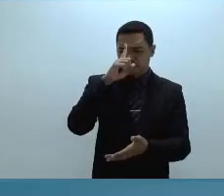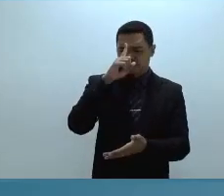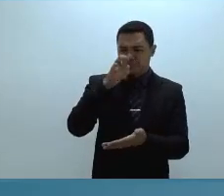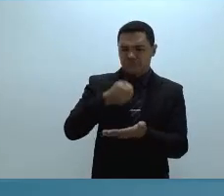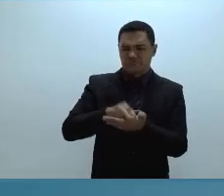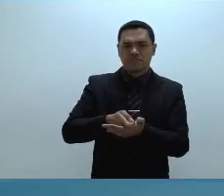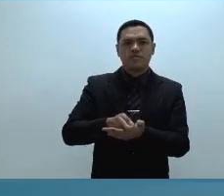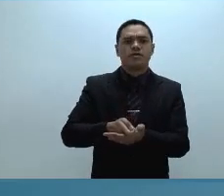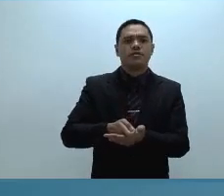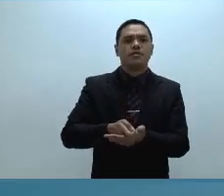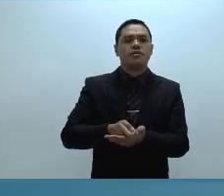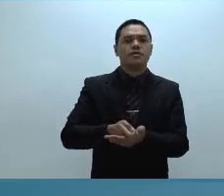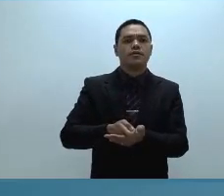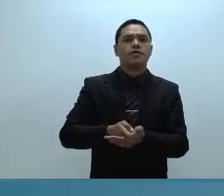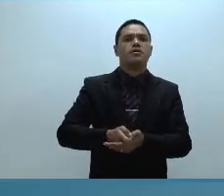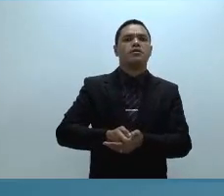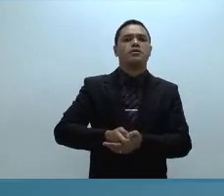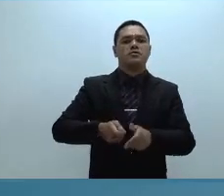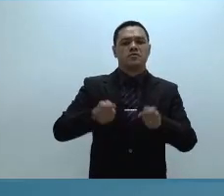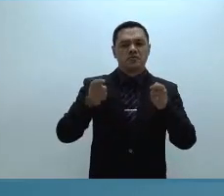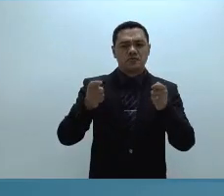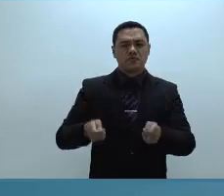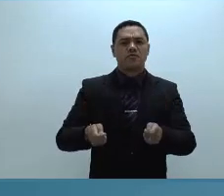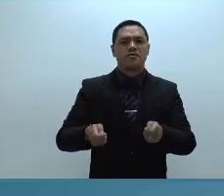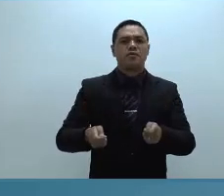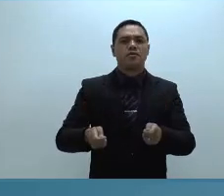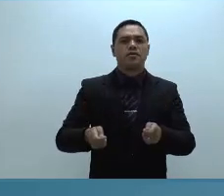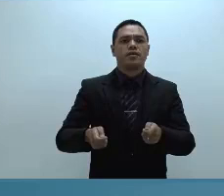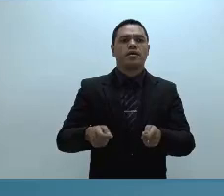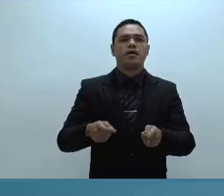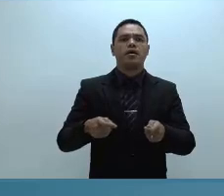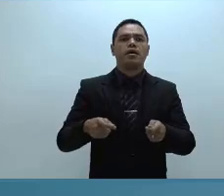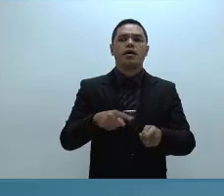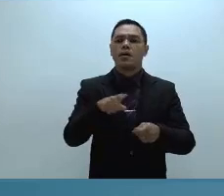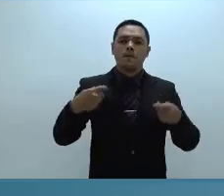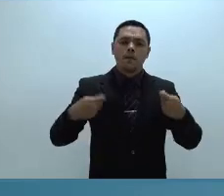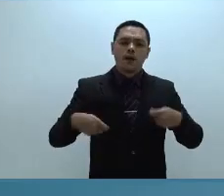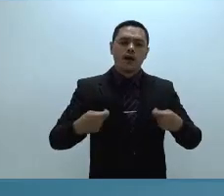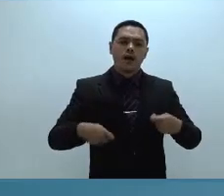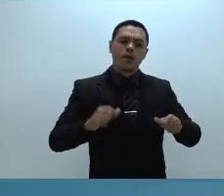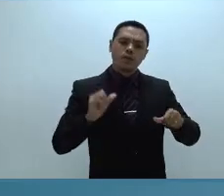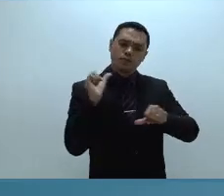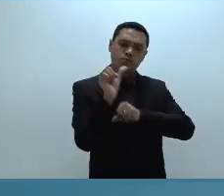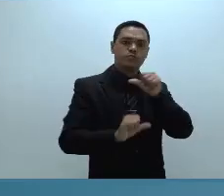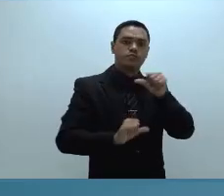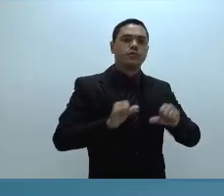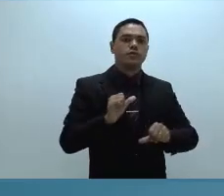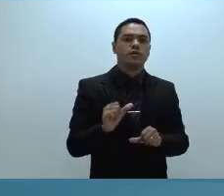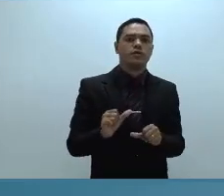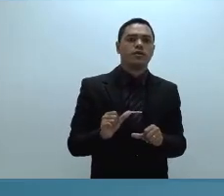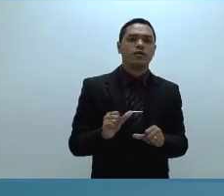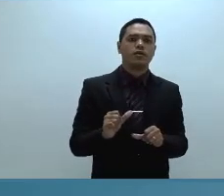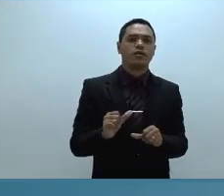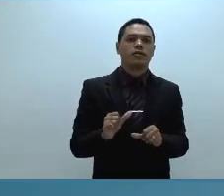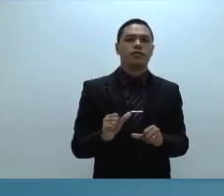a decisão de retratação proferida pelo relator da